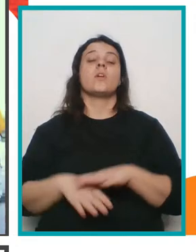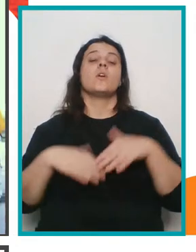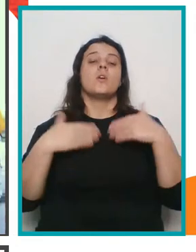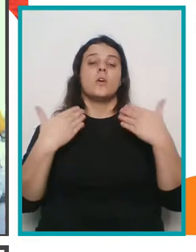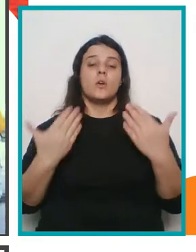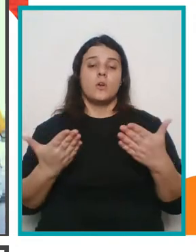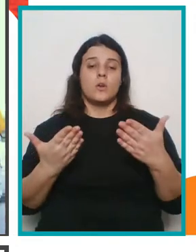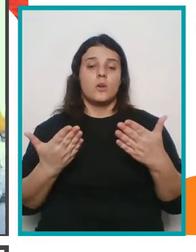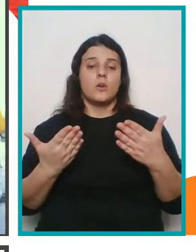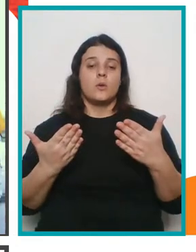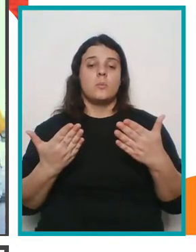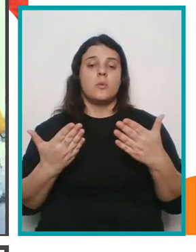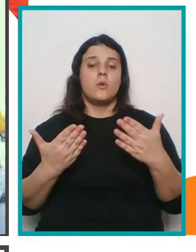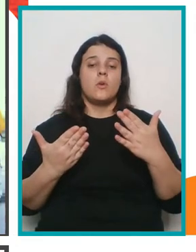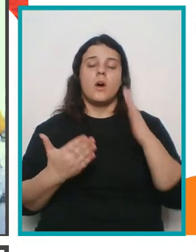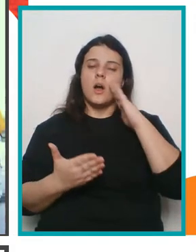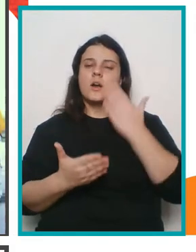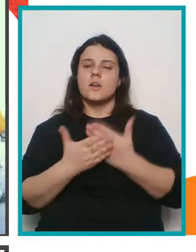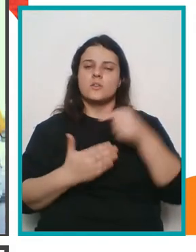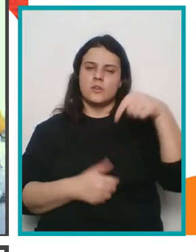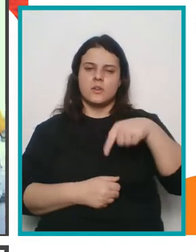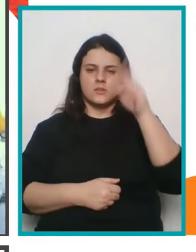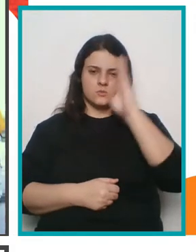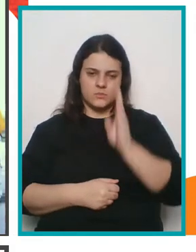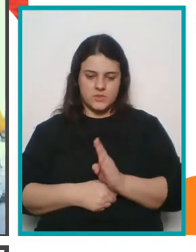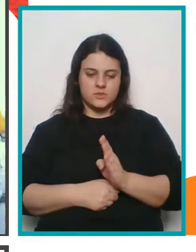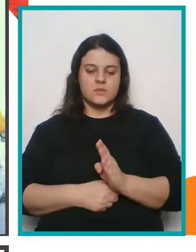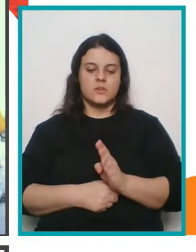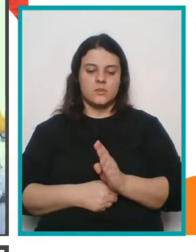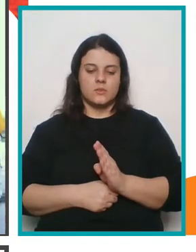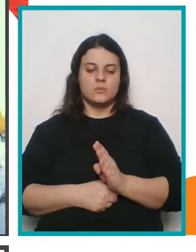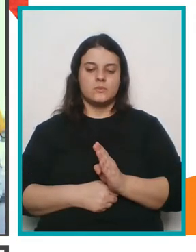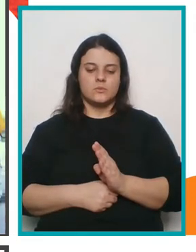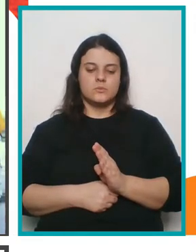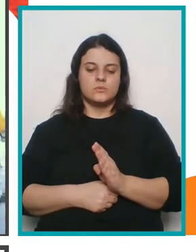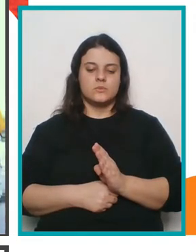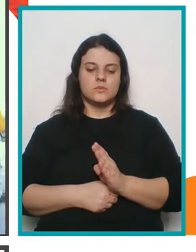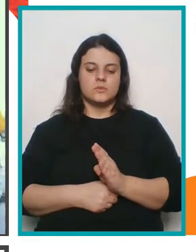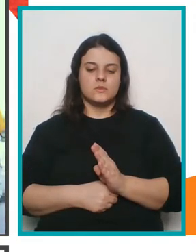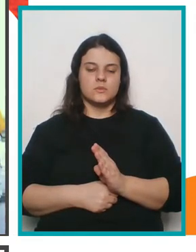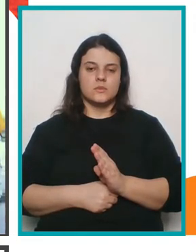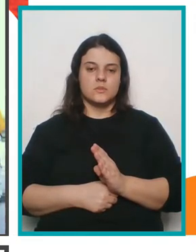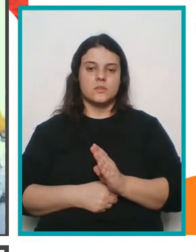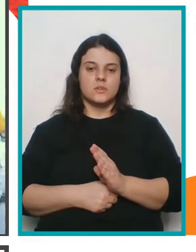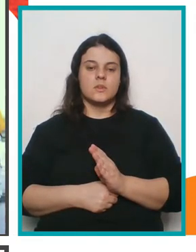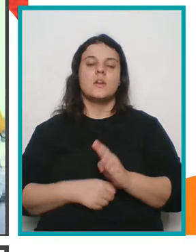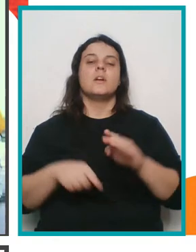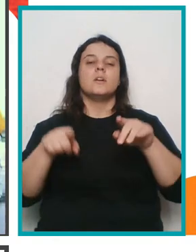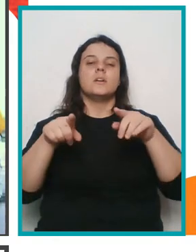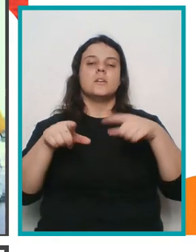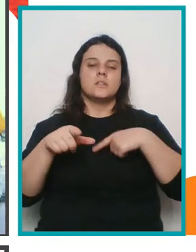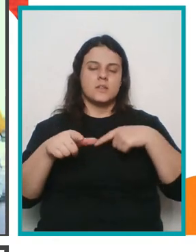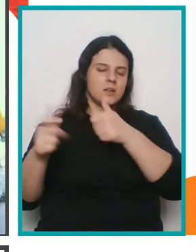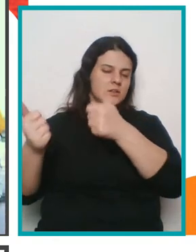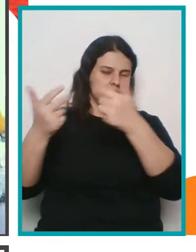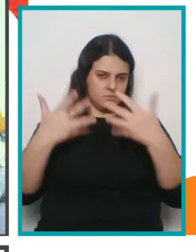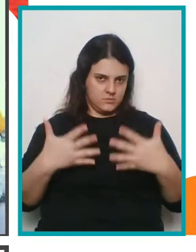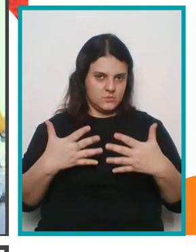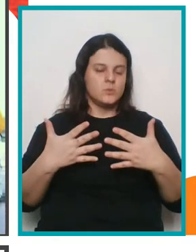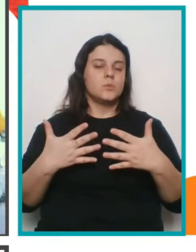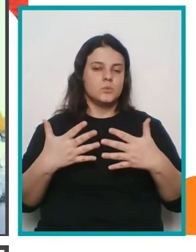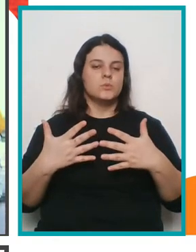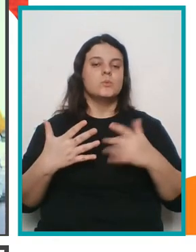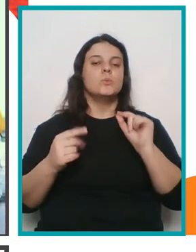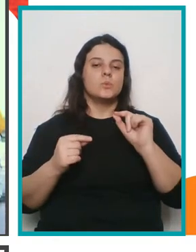né, que a gente trouxe as greves para o meio digital, eu acho que foi um momento que a gente aproveitou